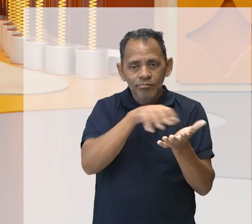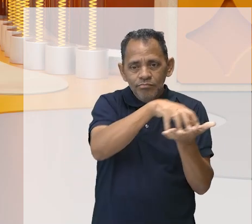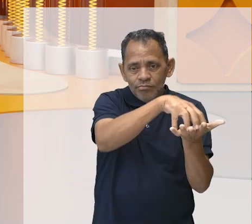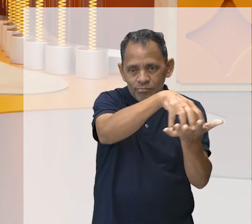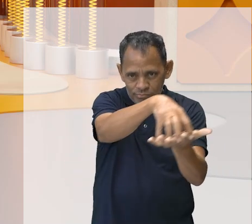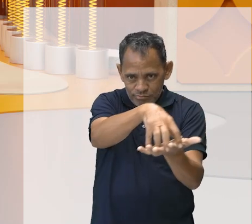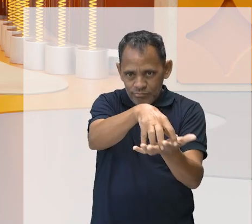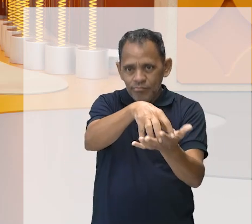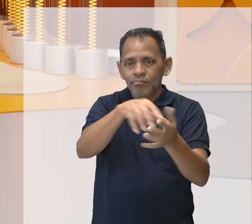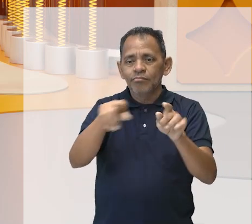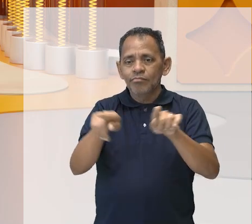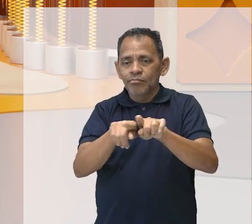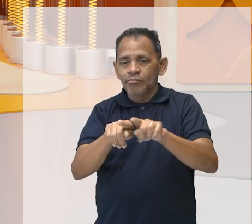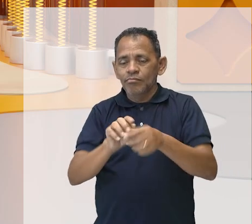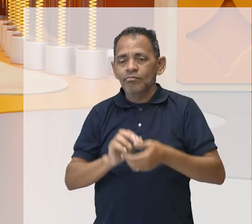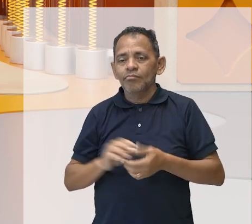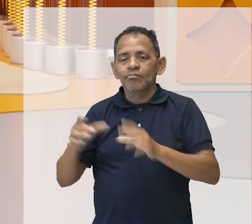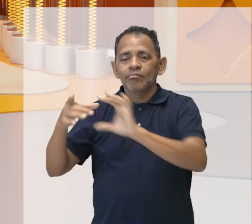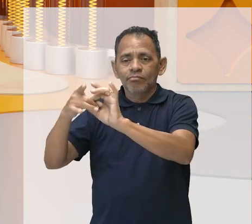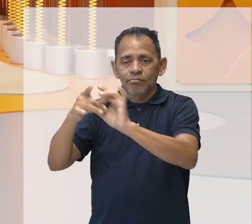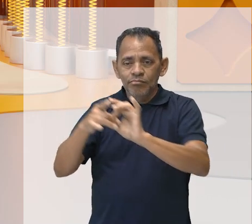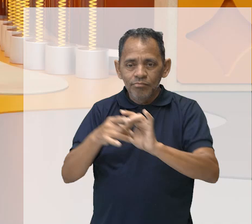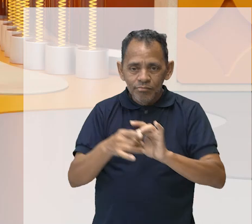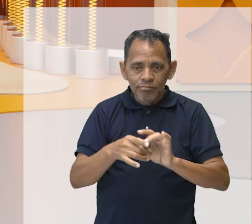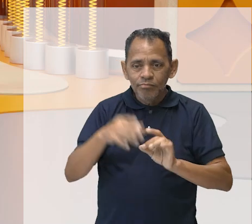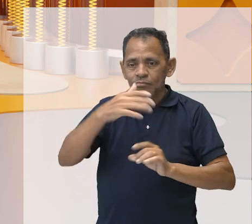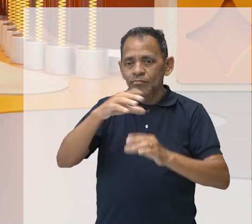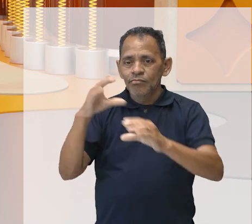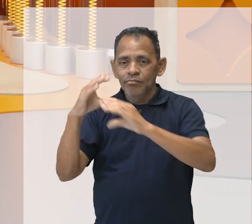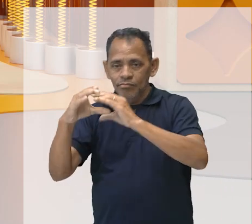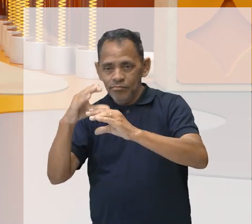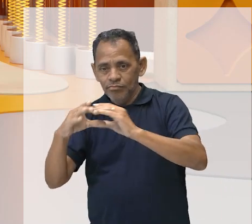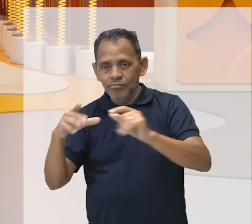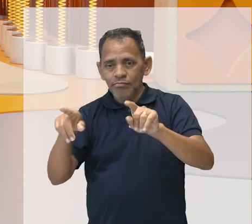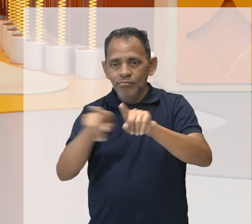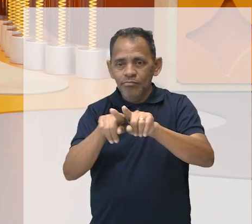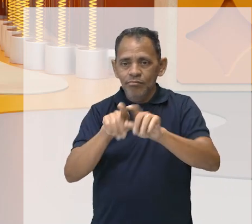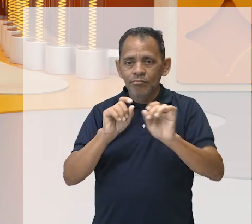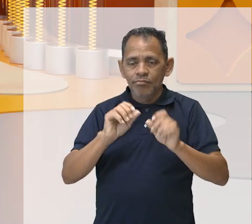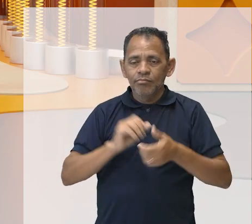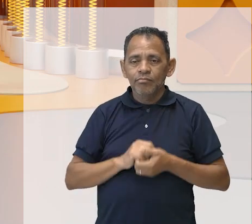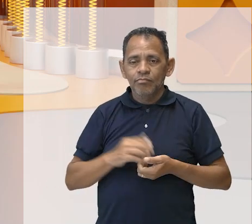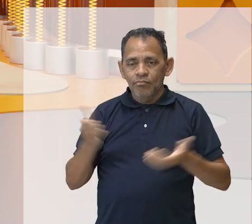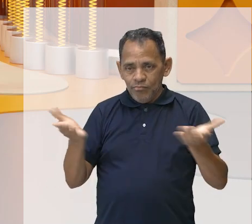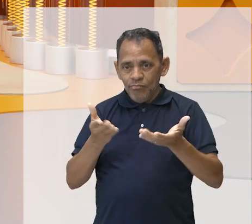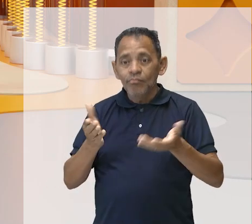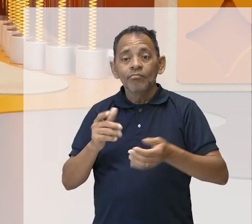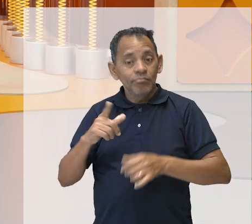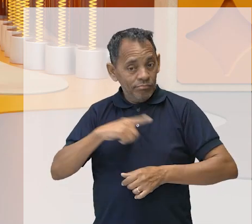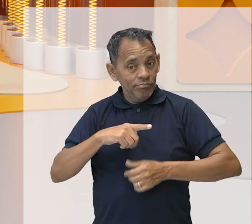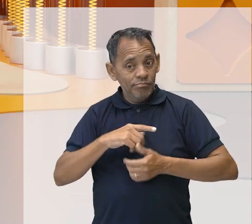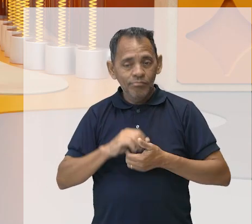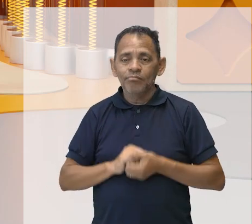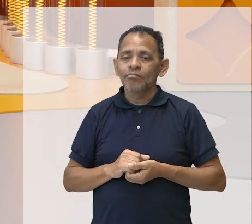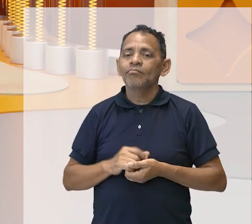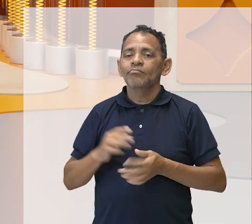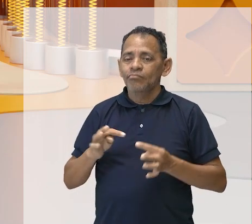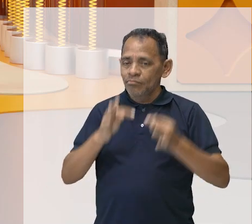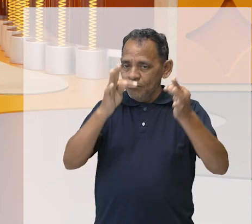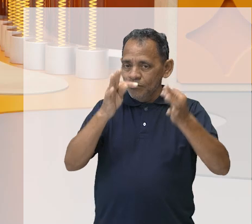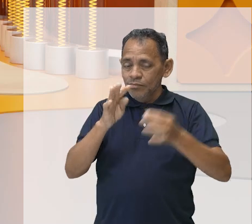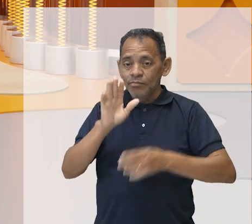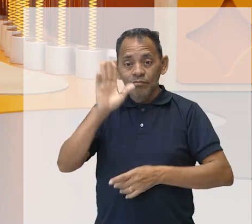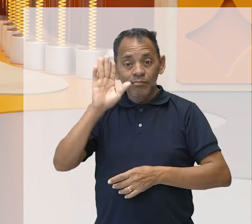a conexão dos meios de comunicação, né? Hoje já tem uma tecnologia, mas amanhã já tem várias